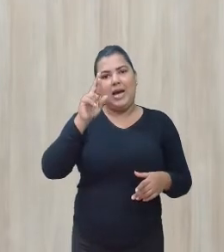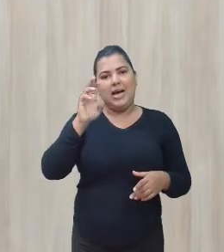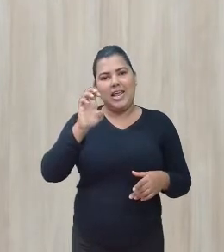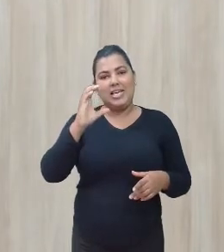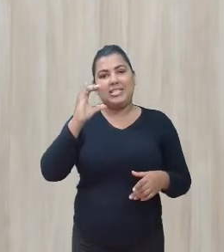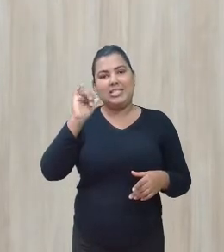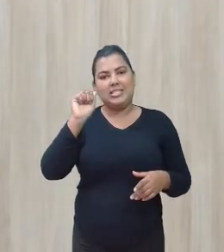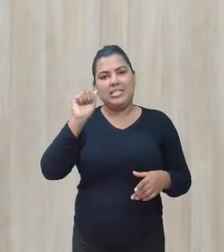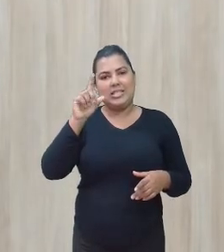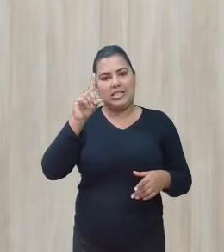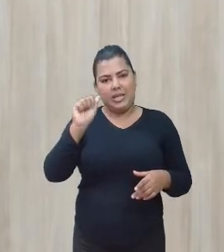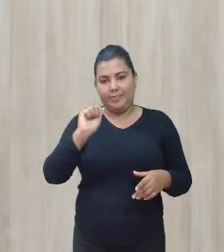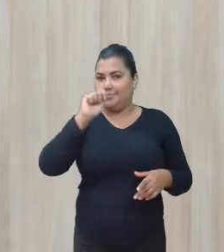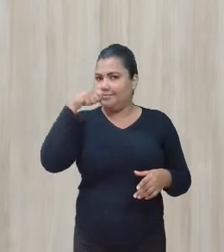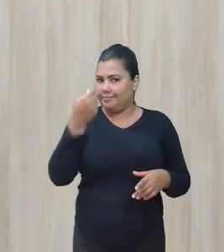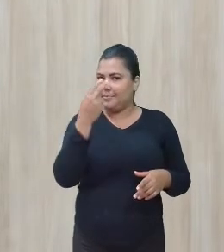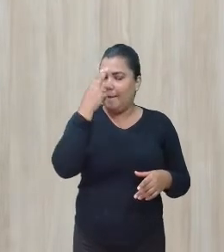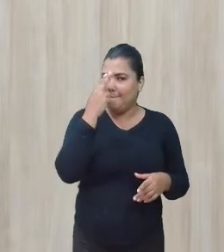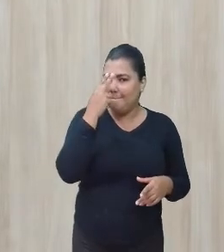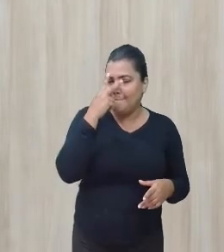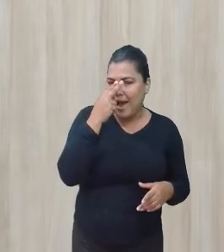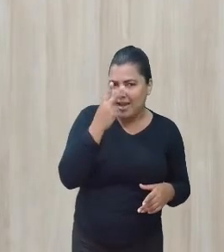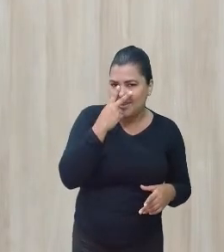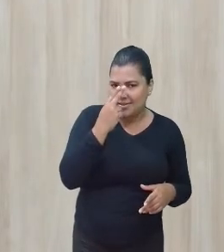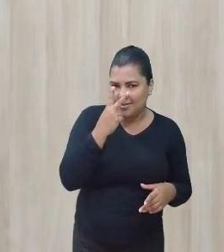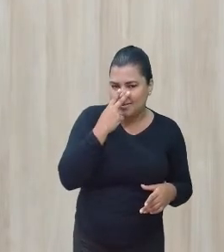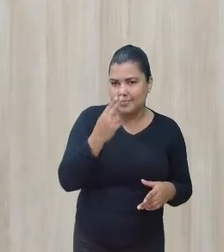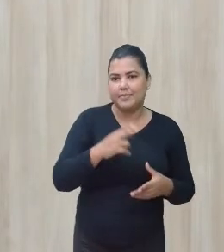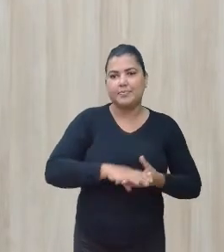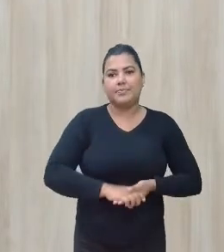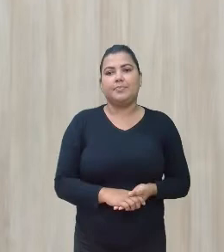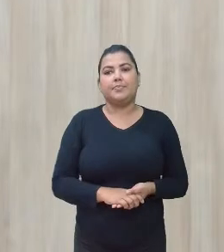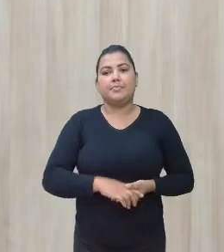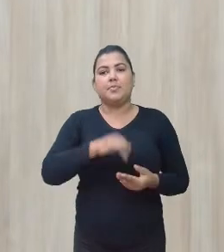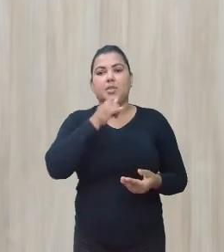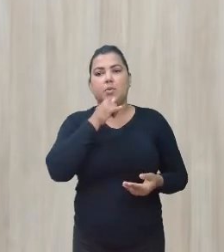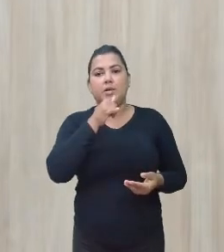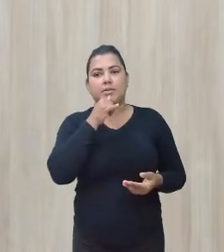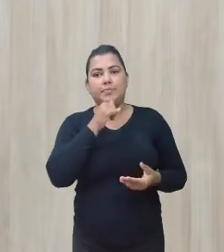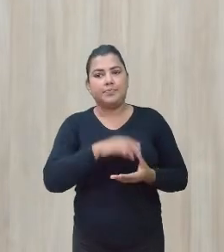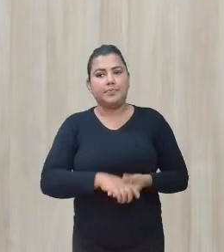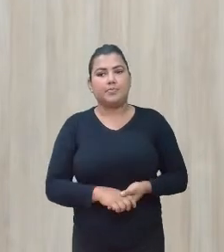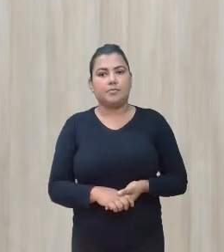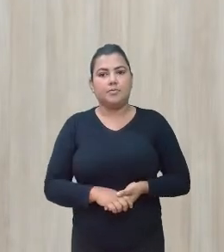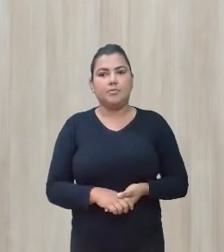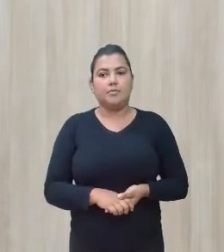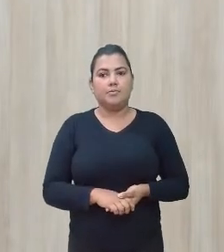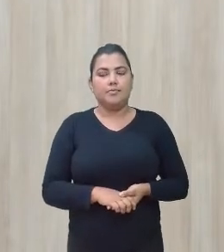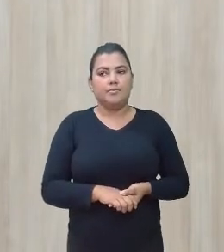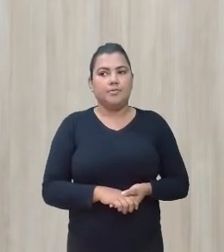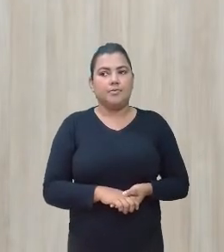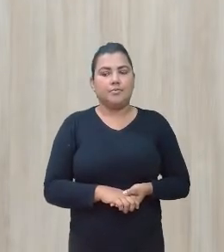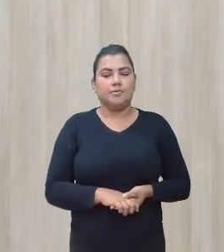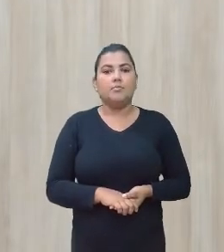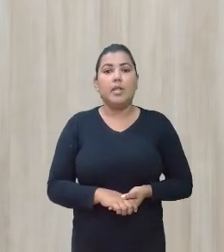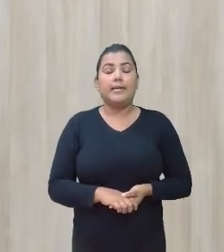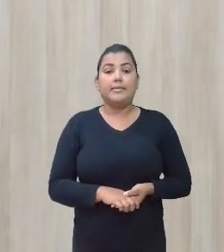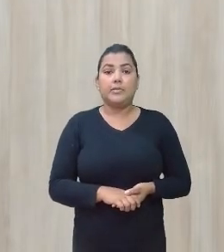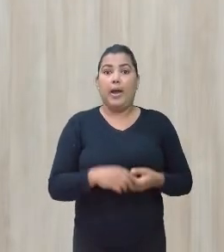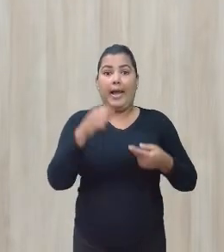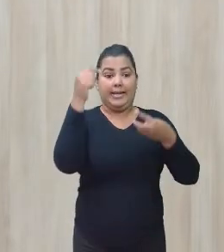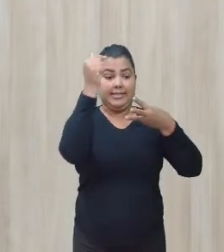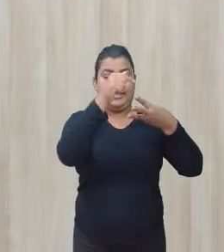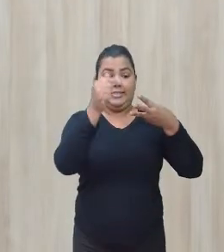vai perceber que daquelas situações que eu coloquei, tem um exemplo que é muito parecido com